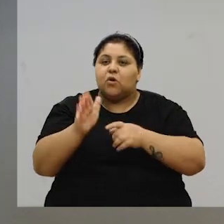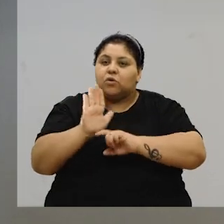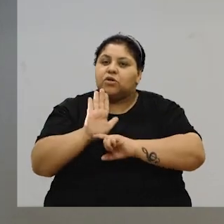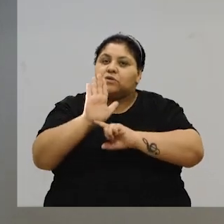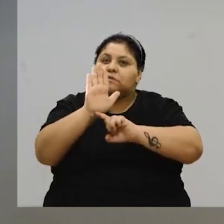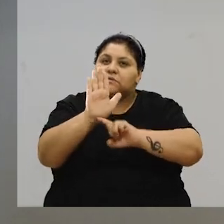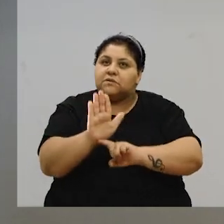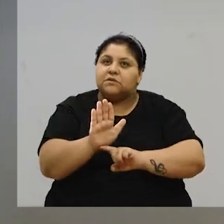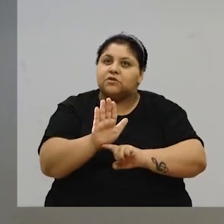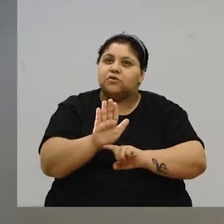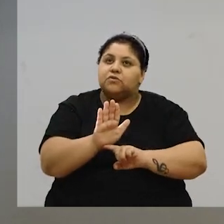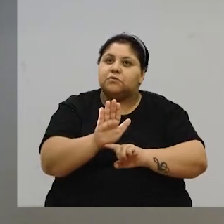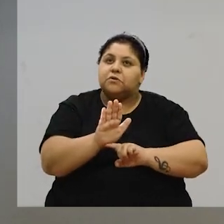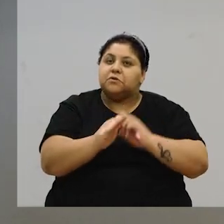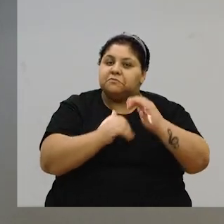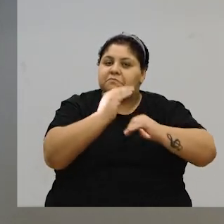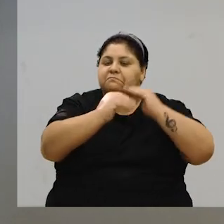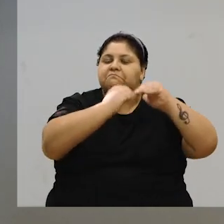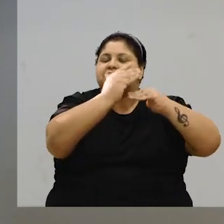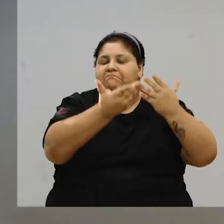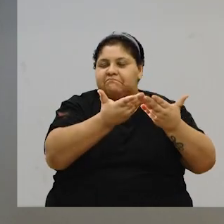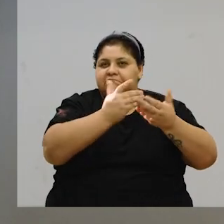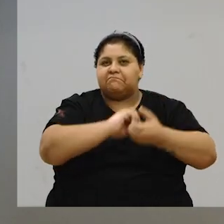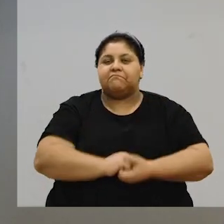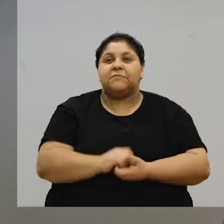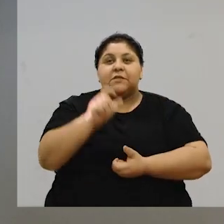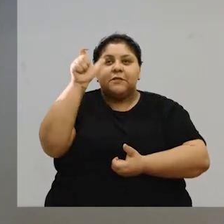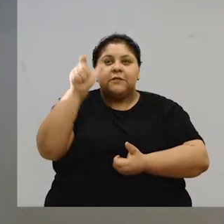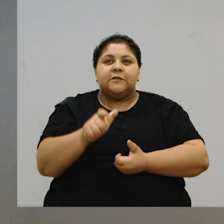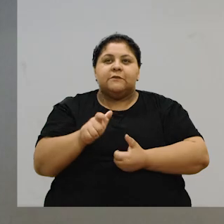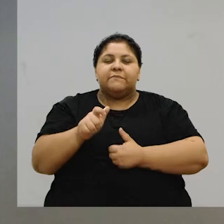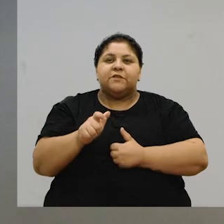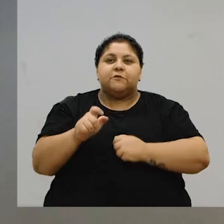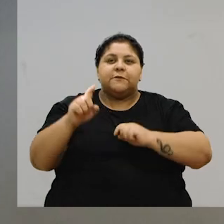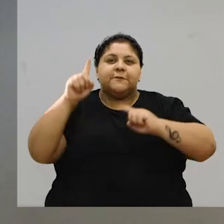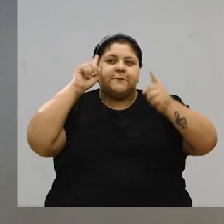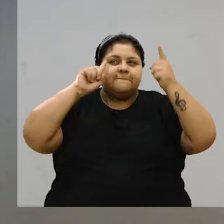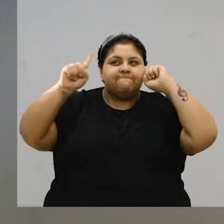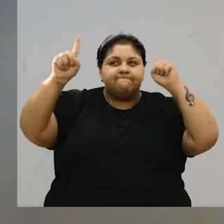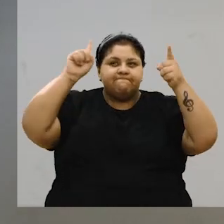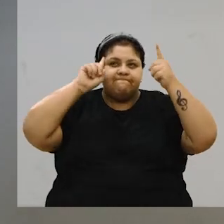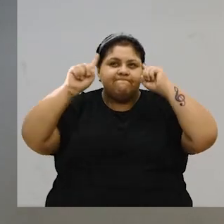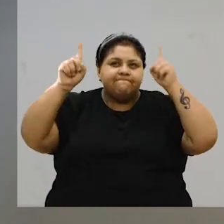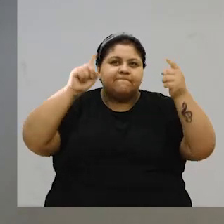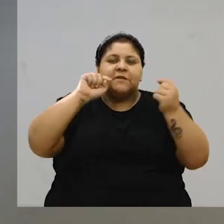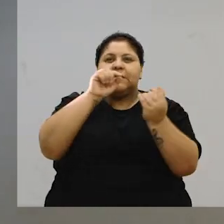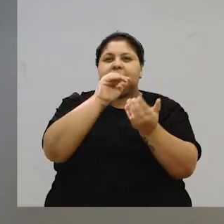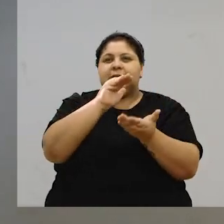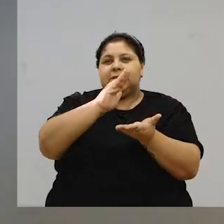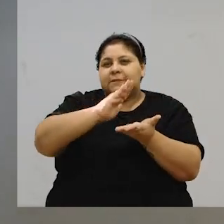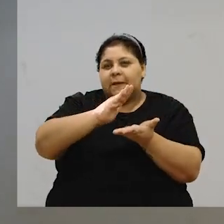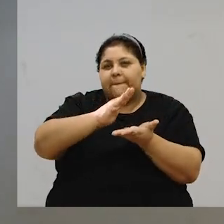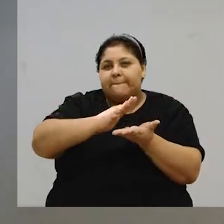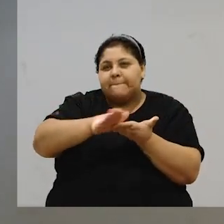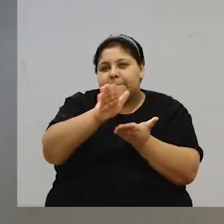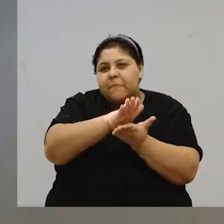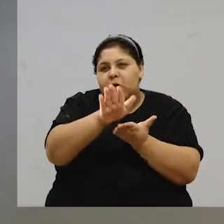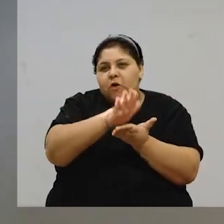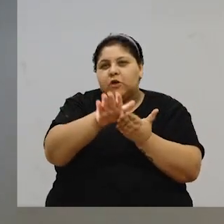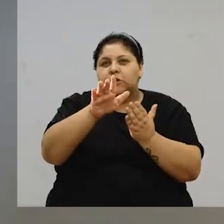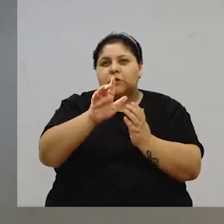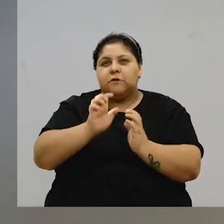e que ajudam ela a prosperar, né? Pessoas criativas, né, pessoas da produção,